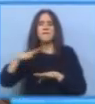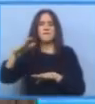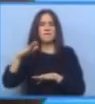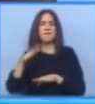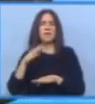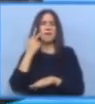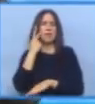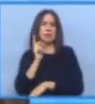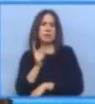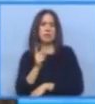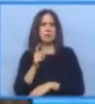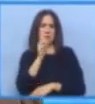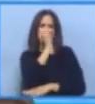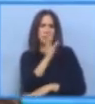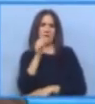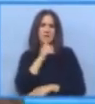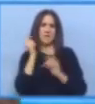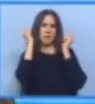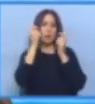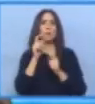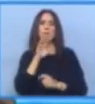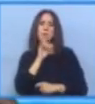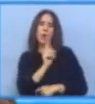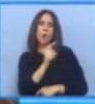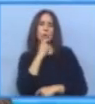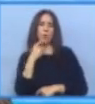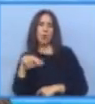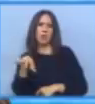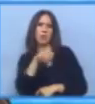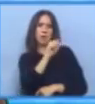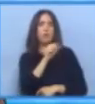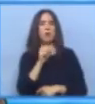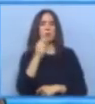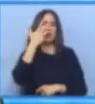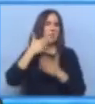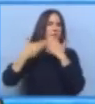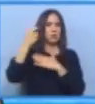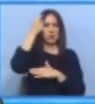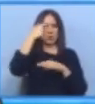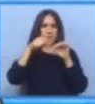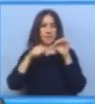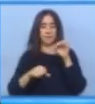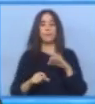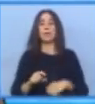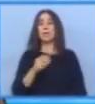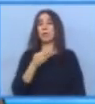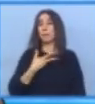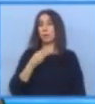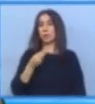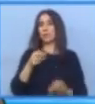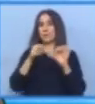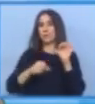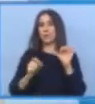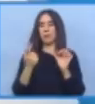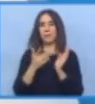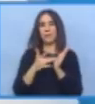Vermelho. Aí depois a mãe disse para levar uns bolinhos, era uma vez, e começa a contar uma história. E os primeiros discursos de Pedro, que nos aparecem nos Atos dos